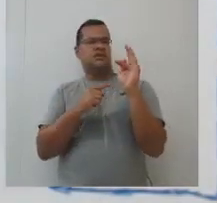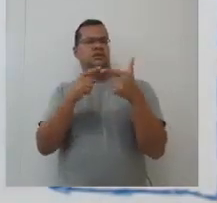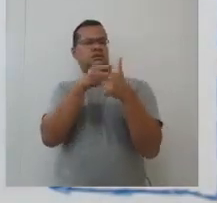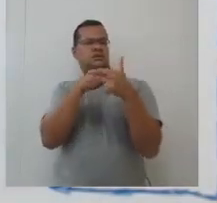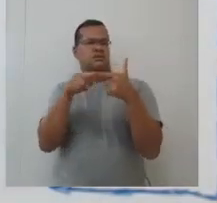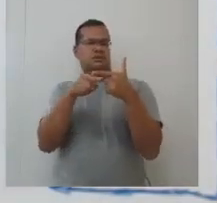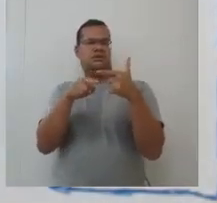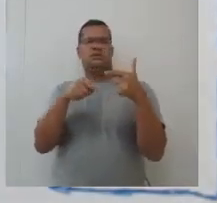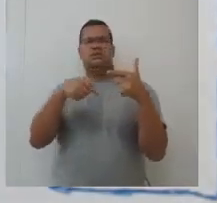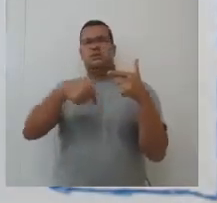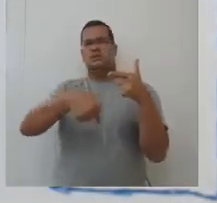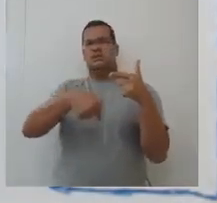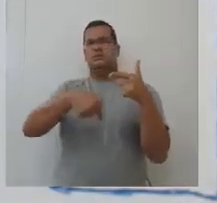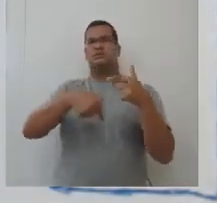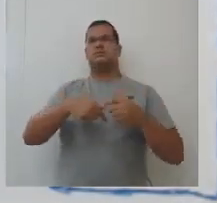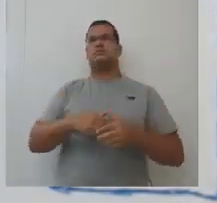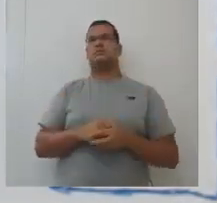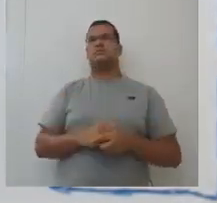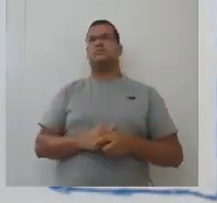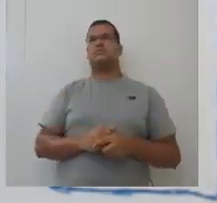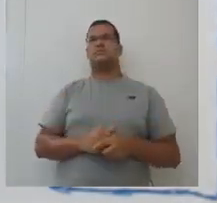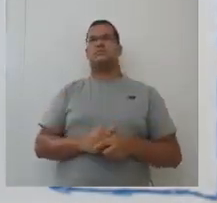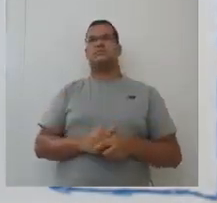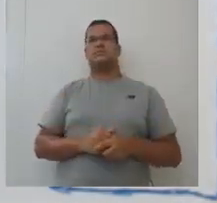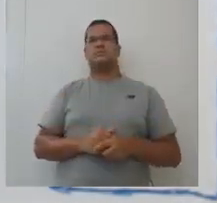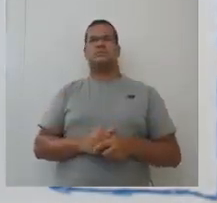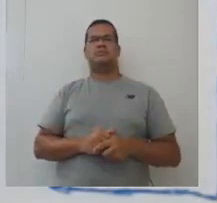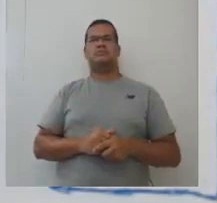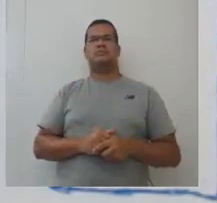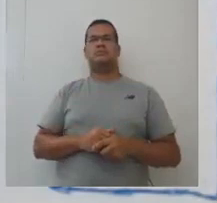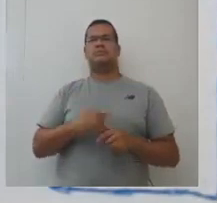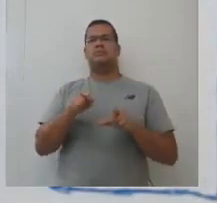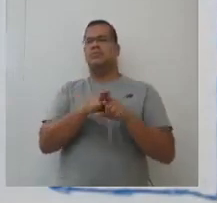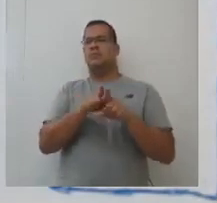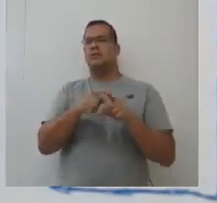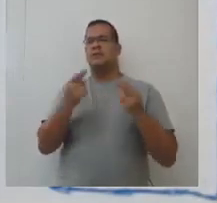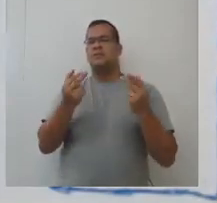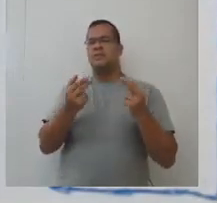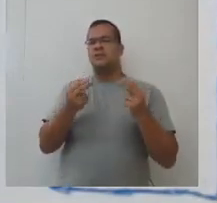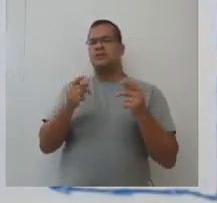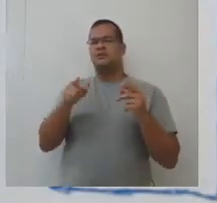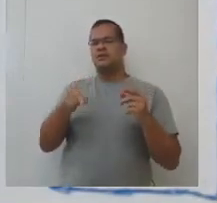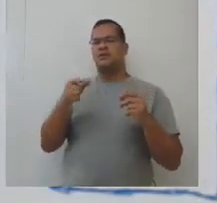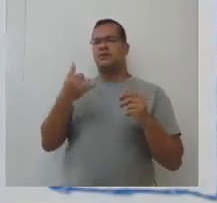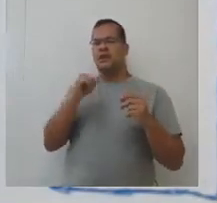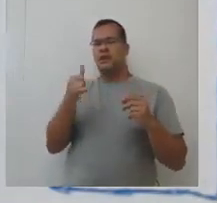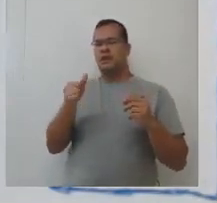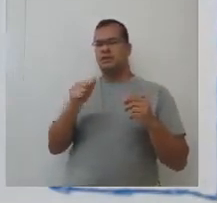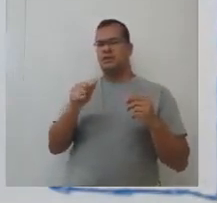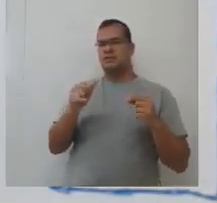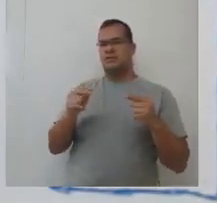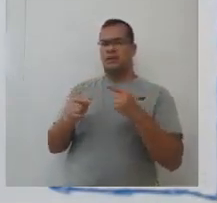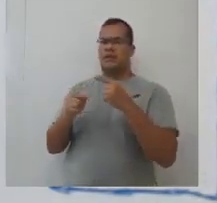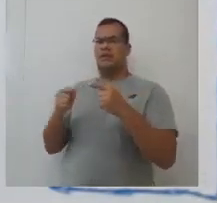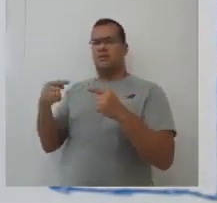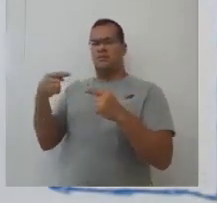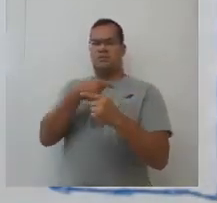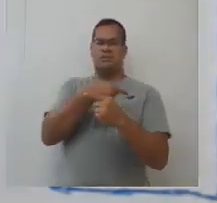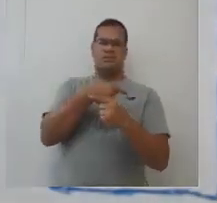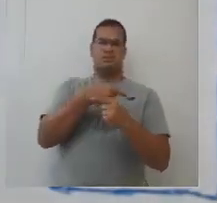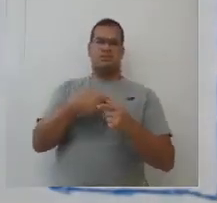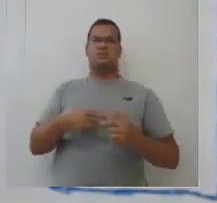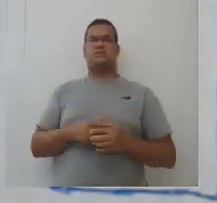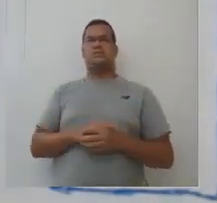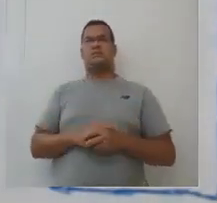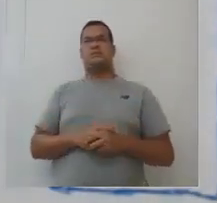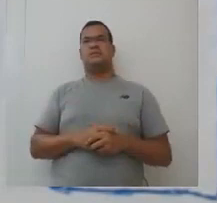Qual é a direção do campo elétrico? É a mesma direção da força elétrica. Para onde a força apontar, o campo elétrico